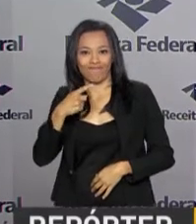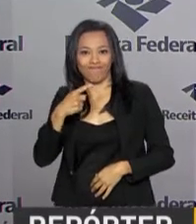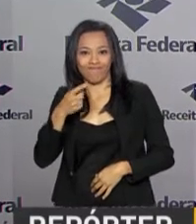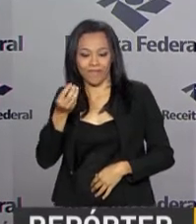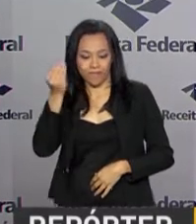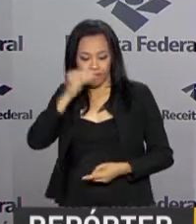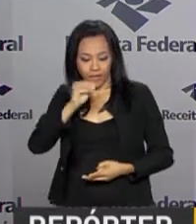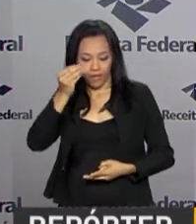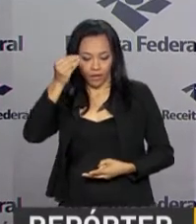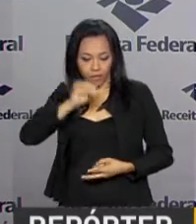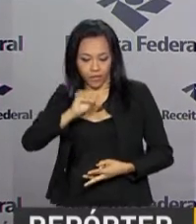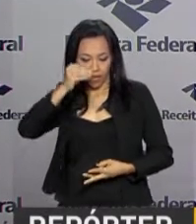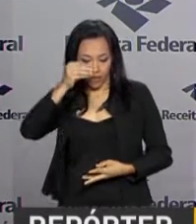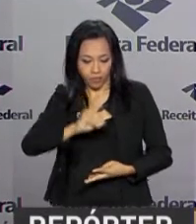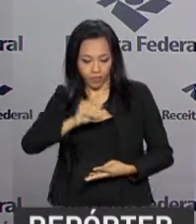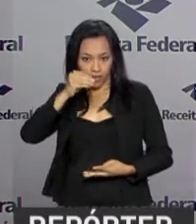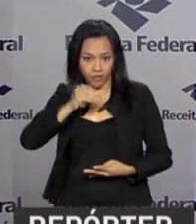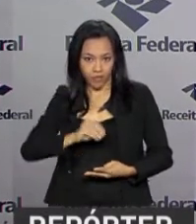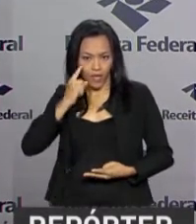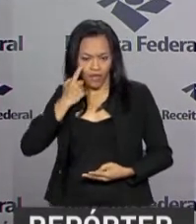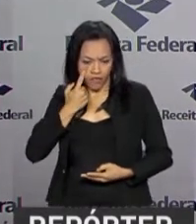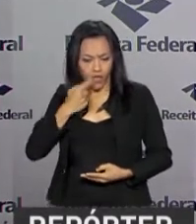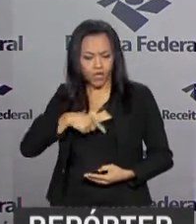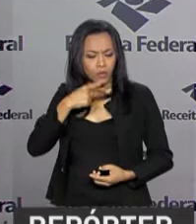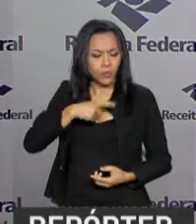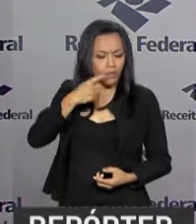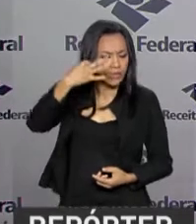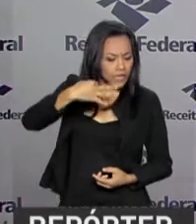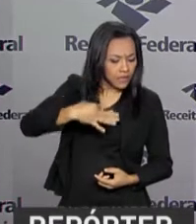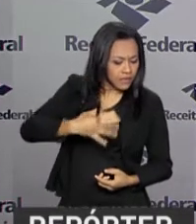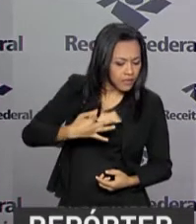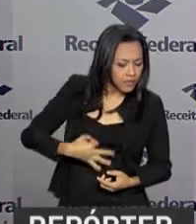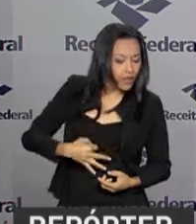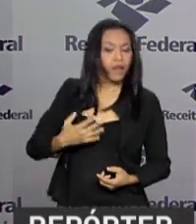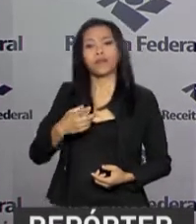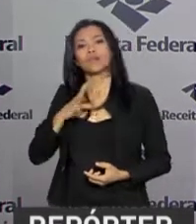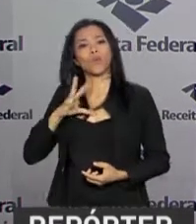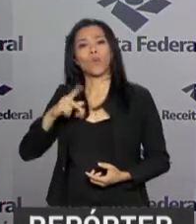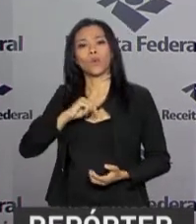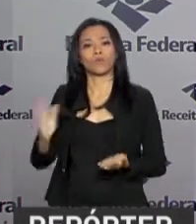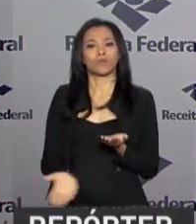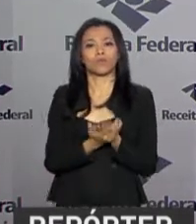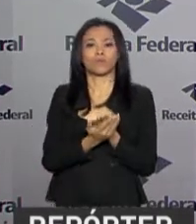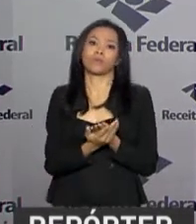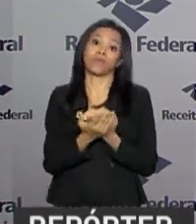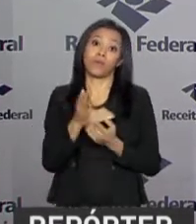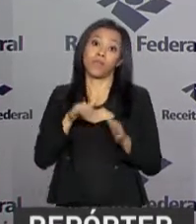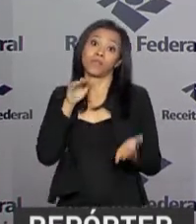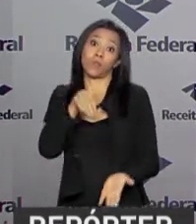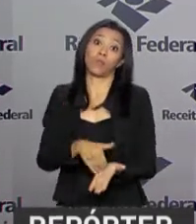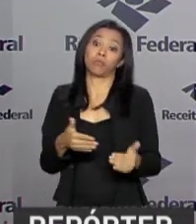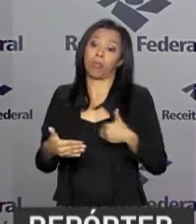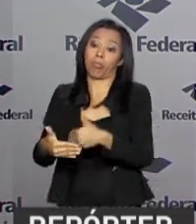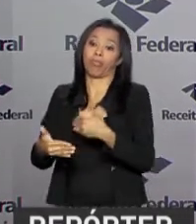então ele fica pelo menos vez tem alguma dúvida fica tudo certo se tem todos os documentos ele deixa pra última hora que